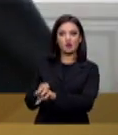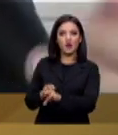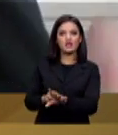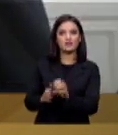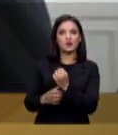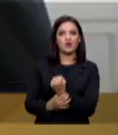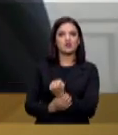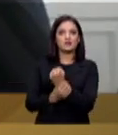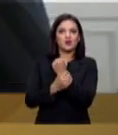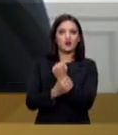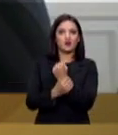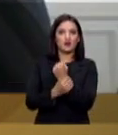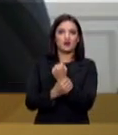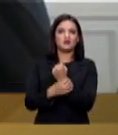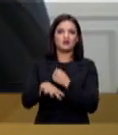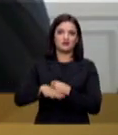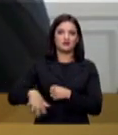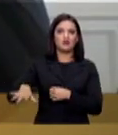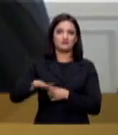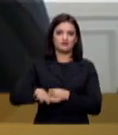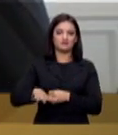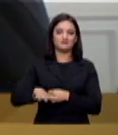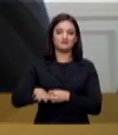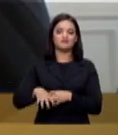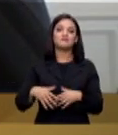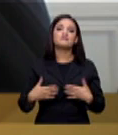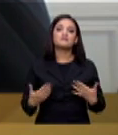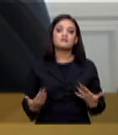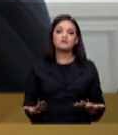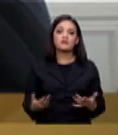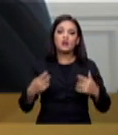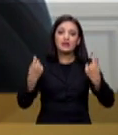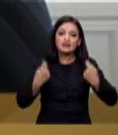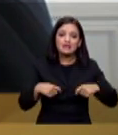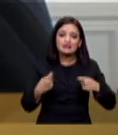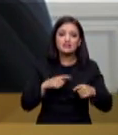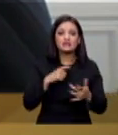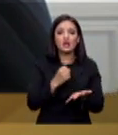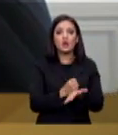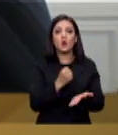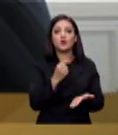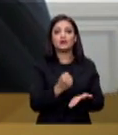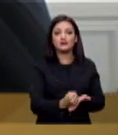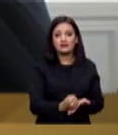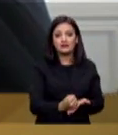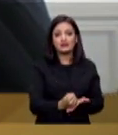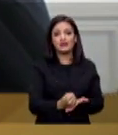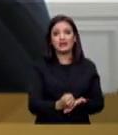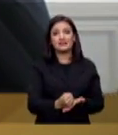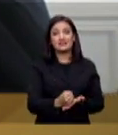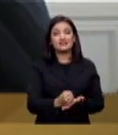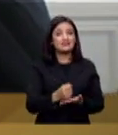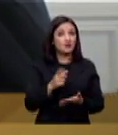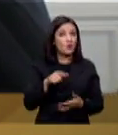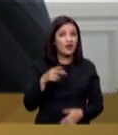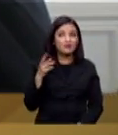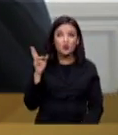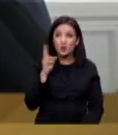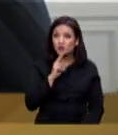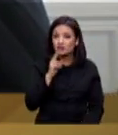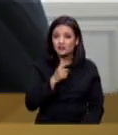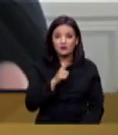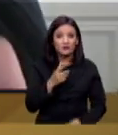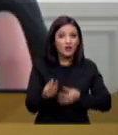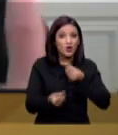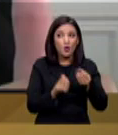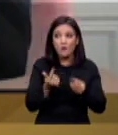segurança nas unidades socioeducativas. A necessidade de contratação seja indispensável.